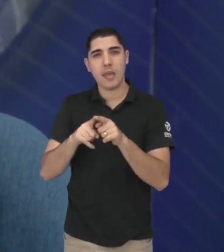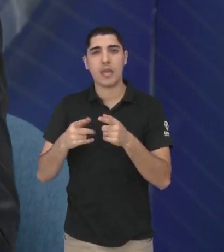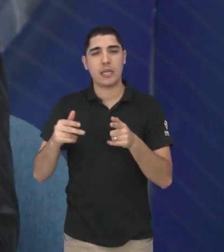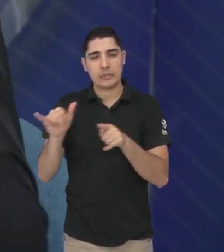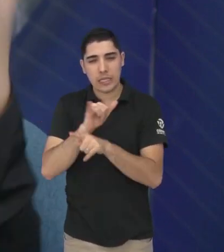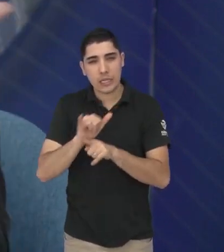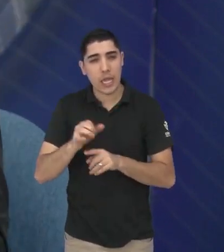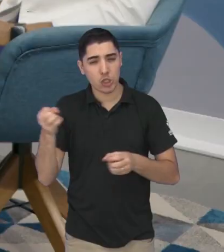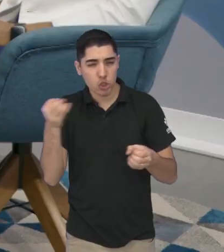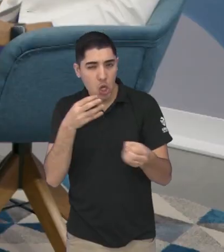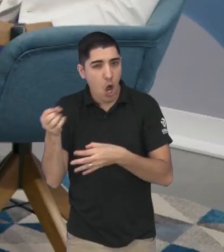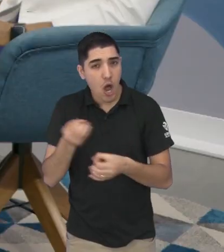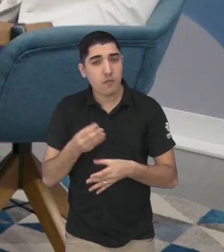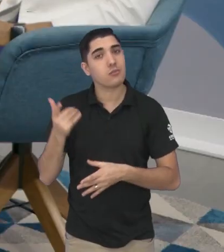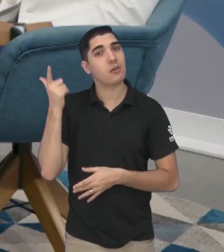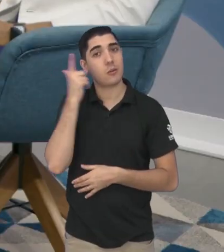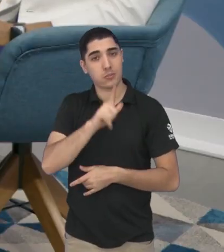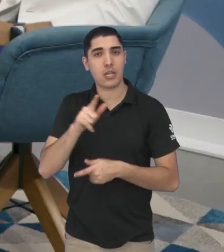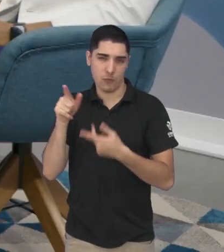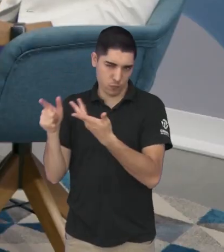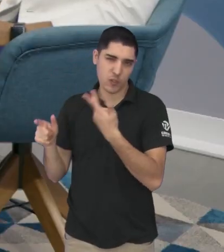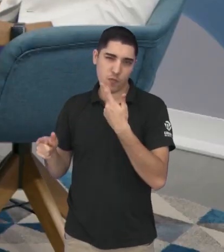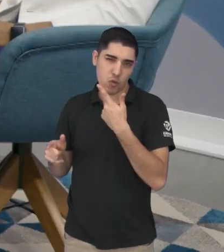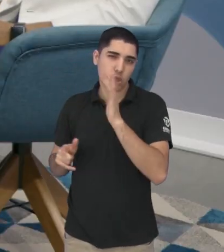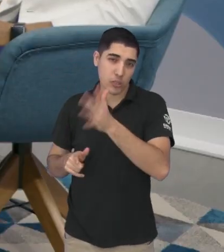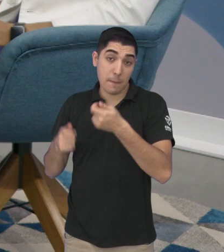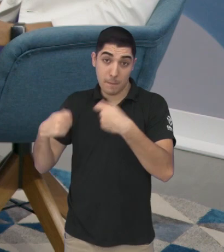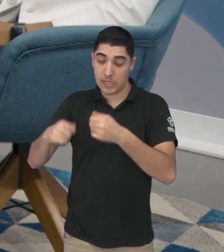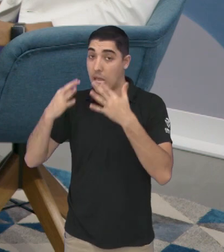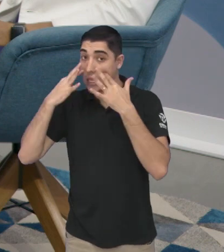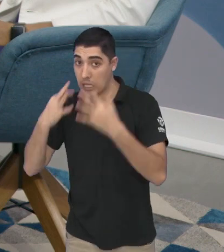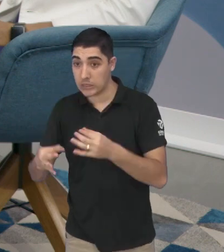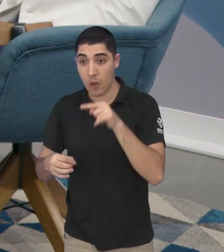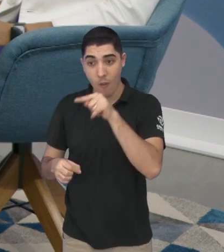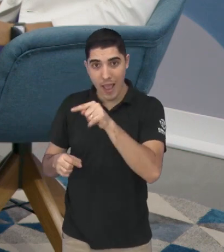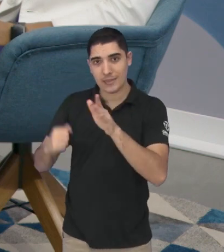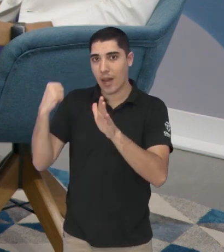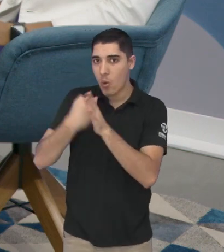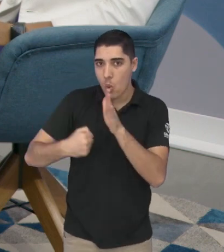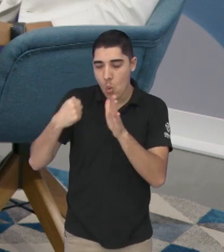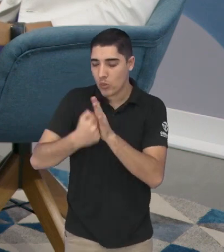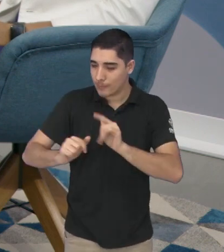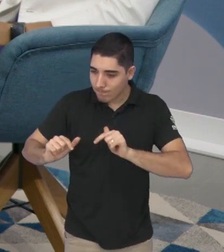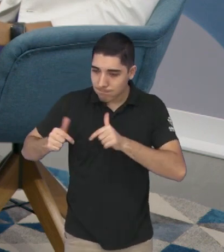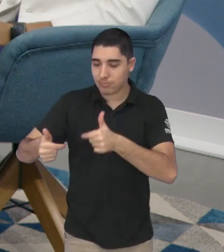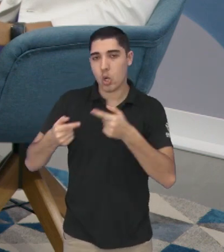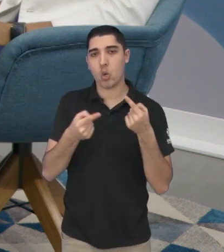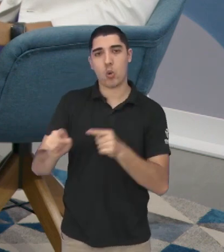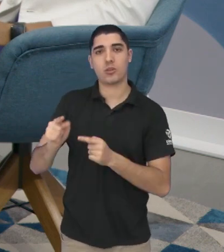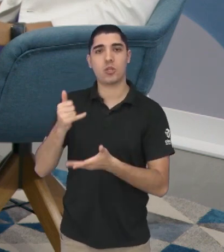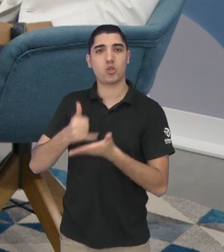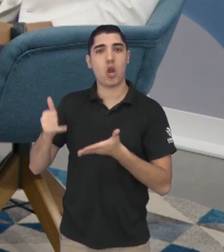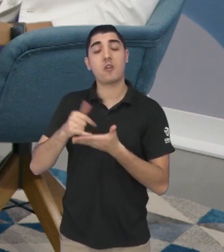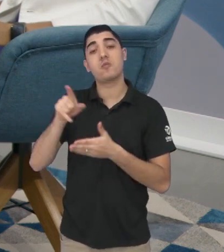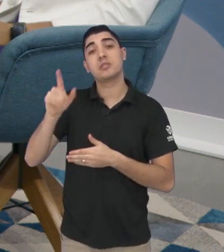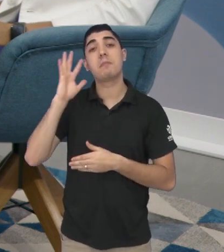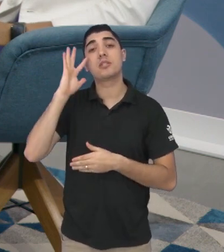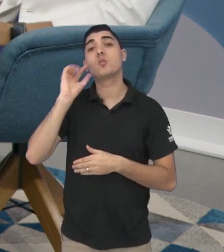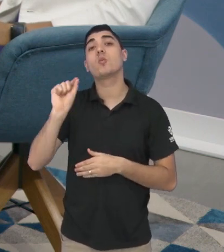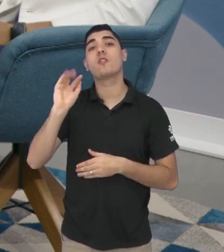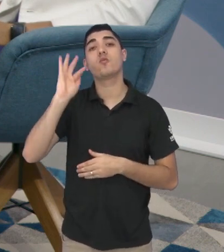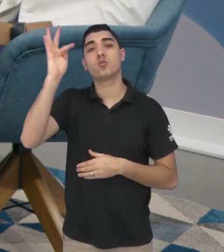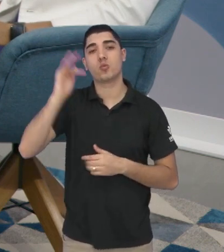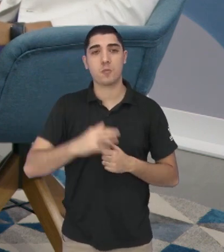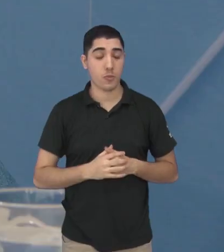como você falou, né? A gente precisa estar atento para essa batalha, né? Para combater as drogas. O que você espera?